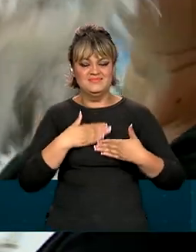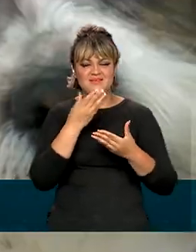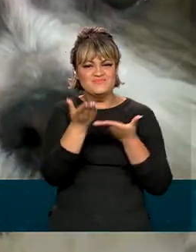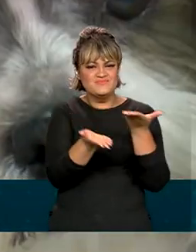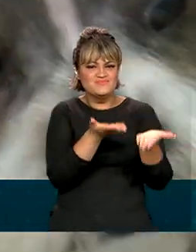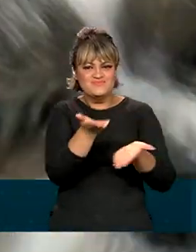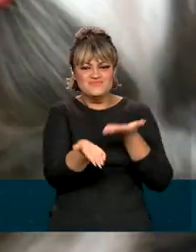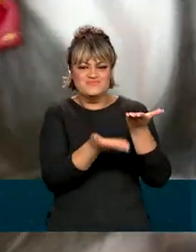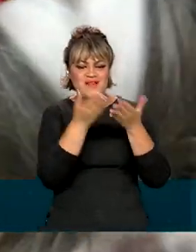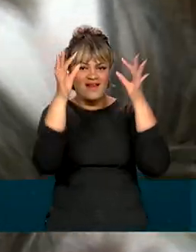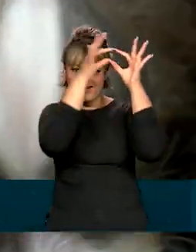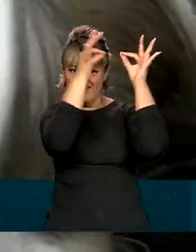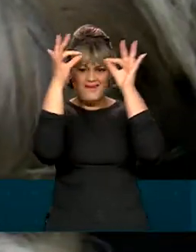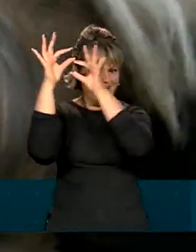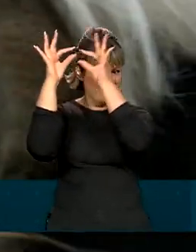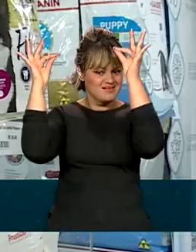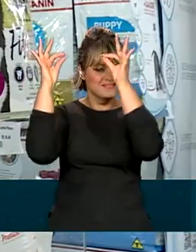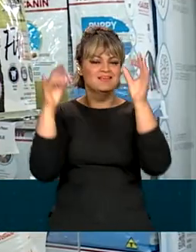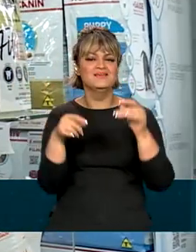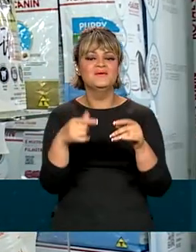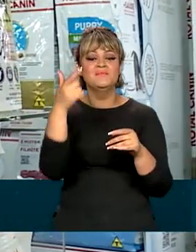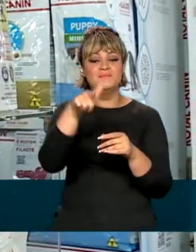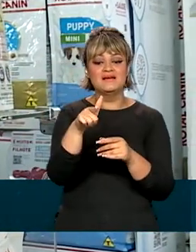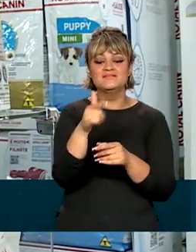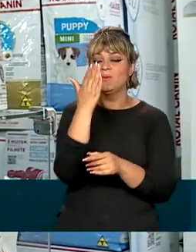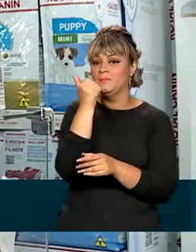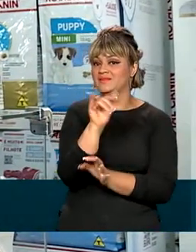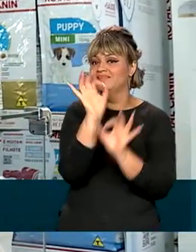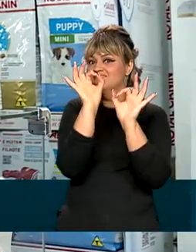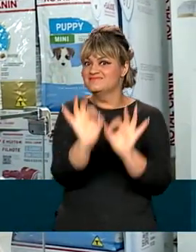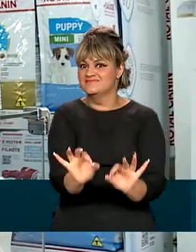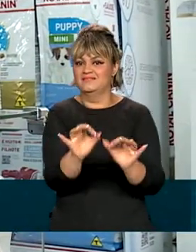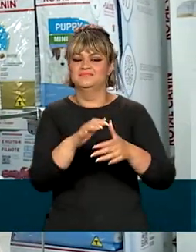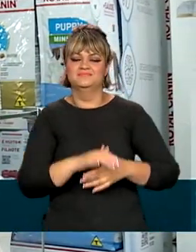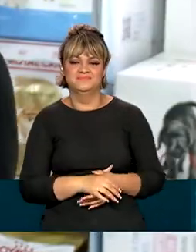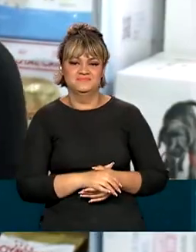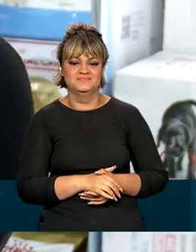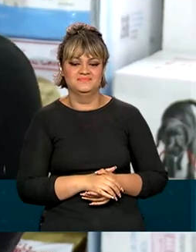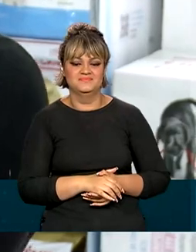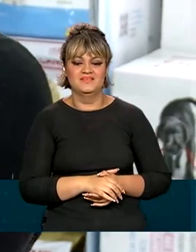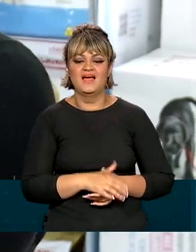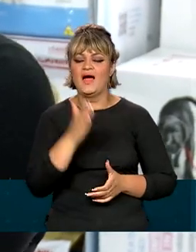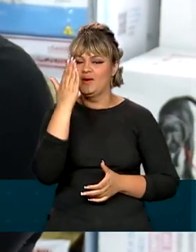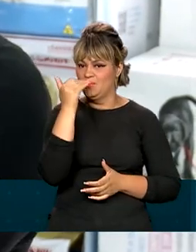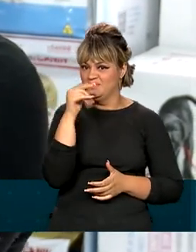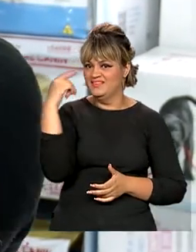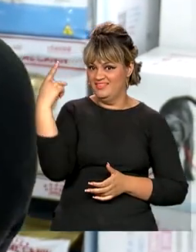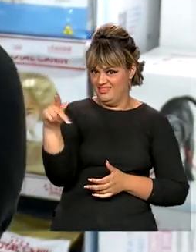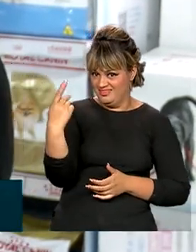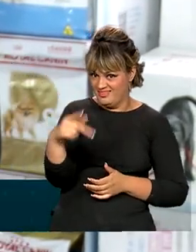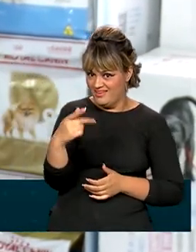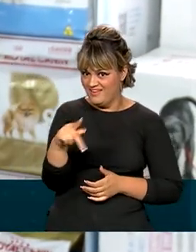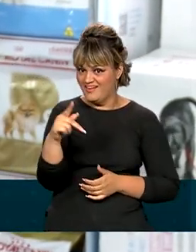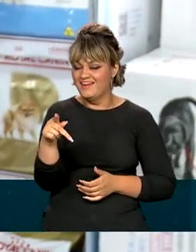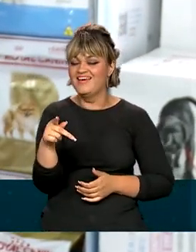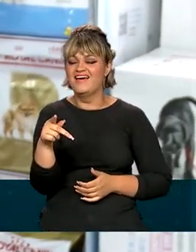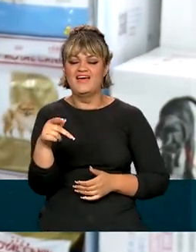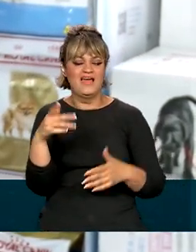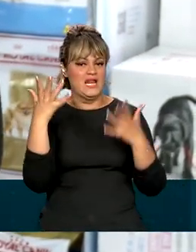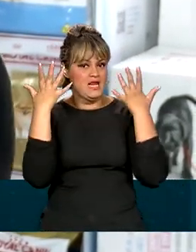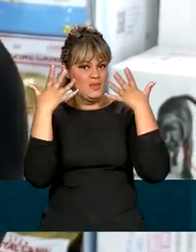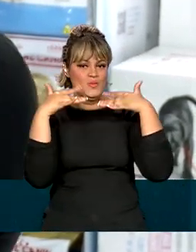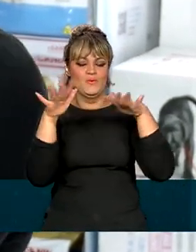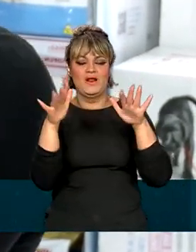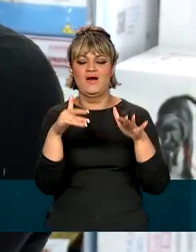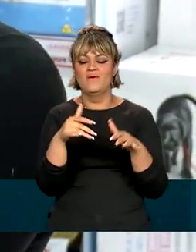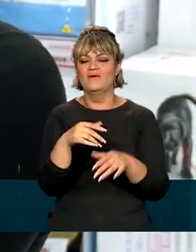mimos vão desde lacinhos no pet shop até uma alimentação especial alimentaçãozinha dela é bem natural